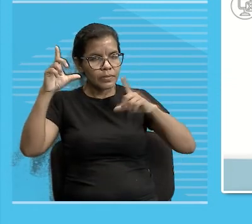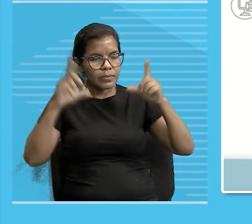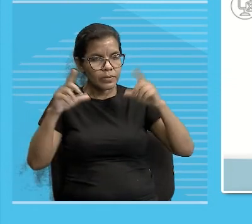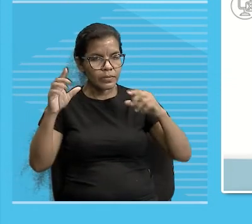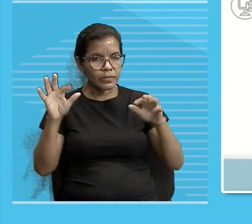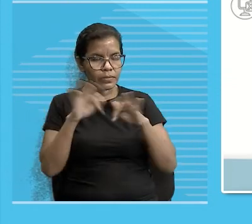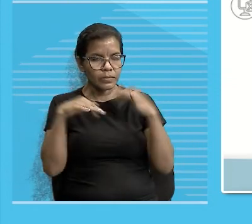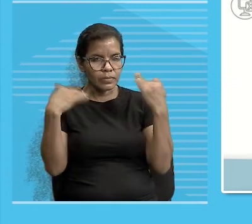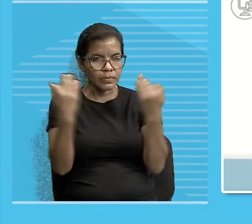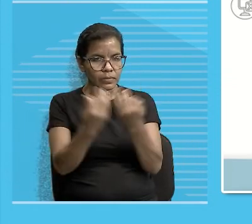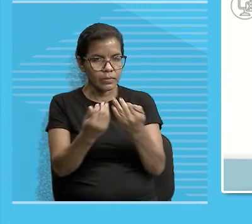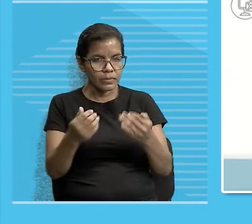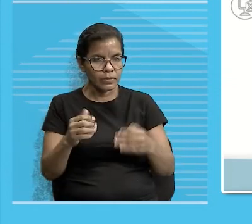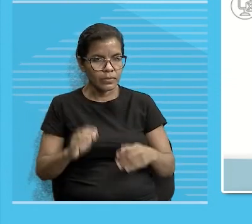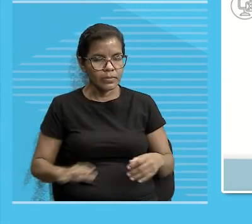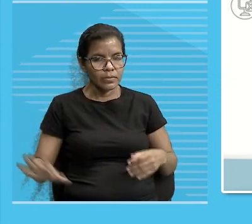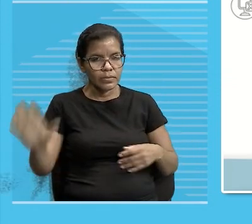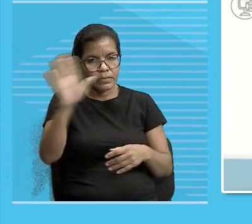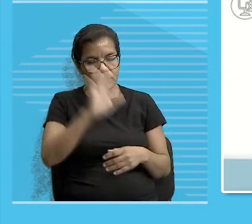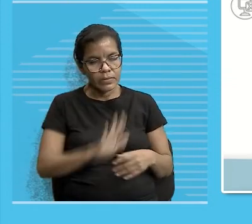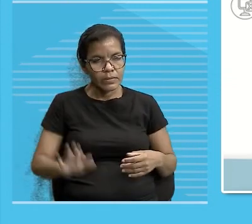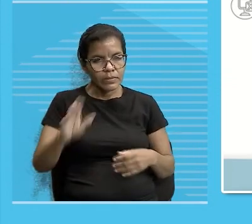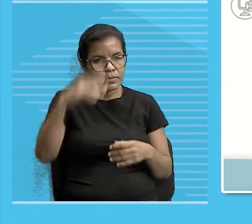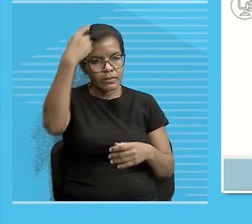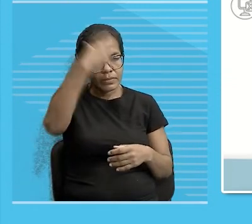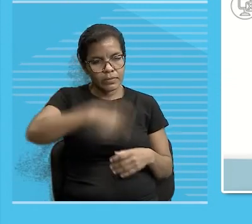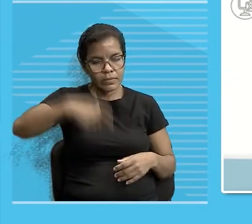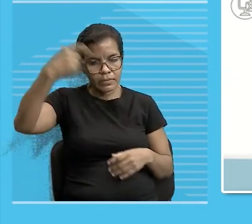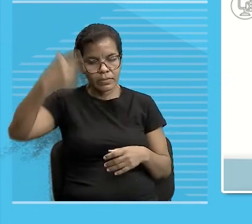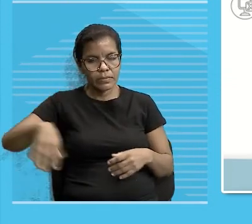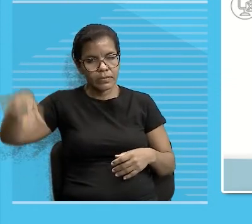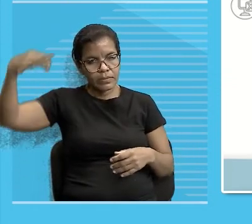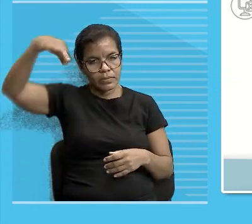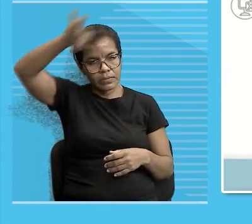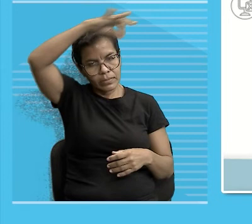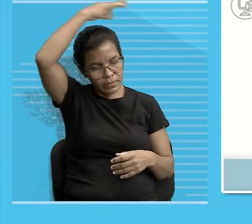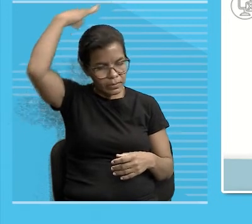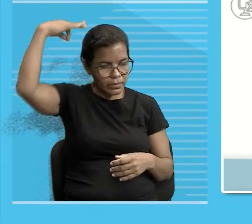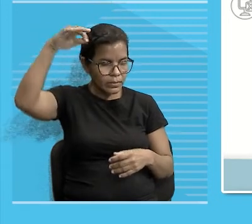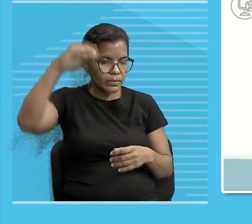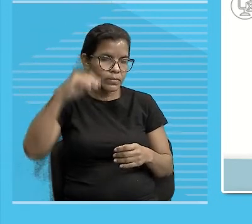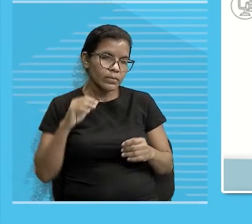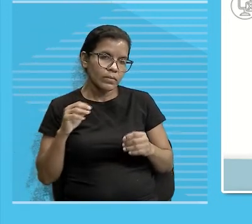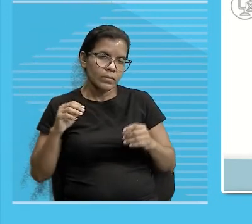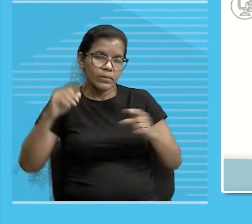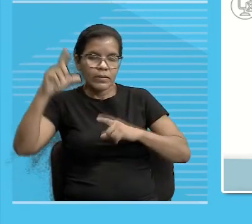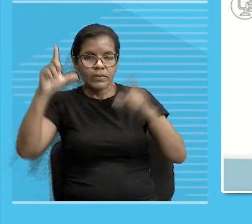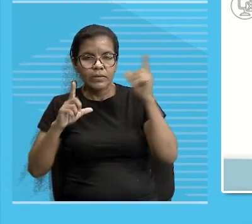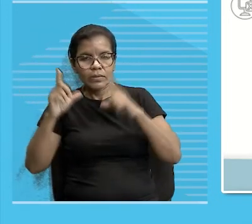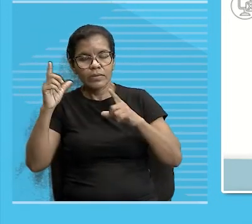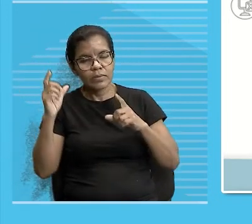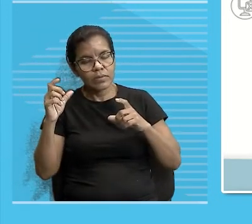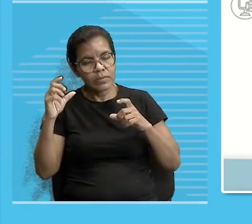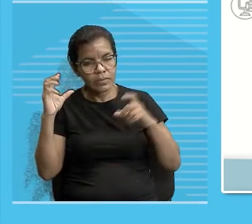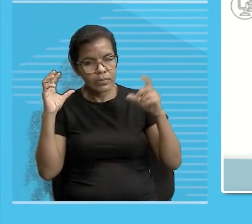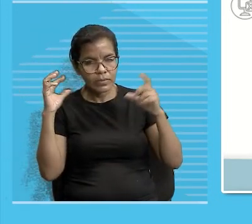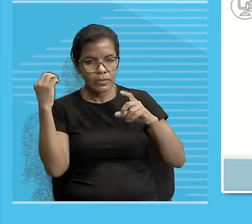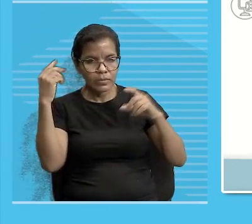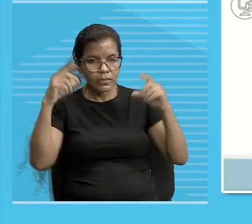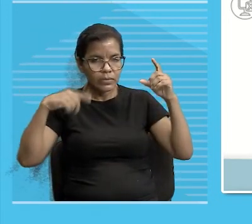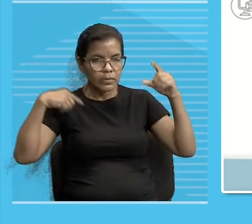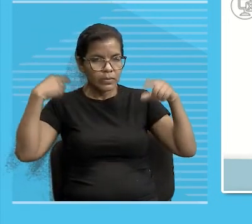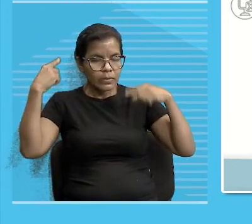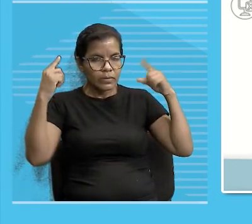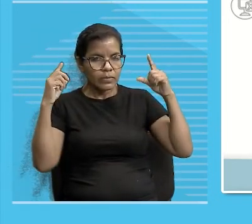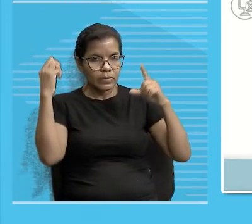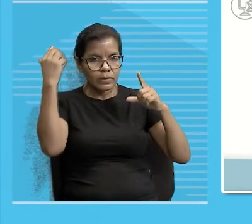Então, as feições dos santos são populares. Aleijadinho, ele ficou conhecido